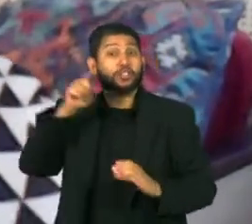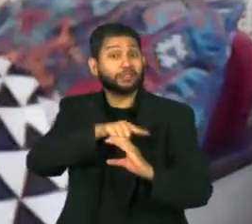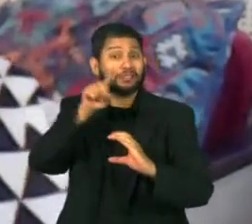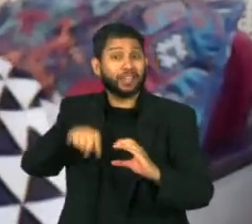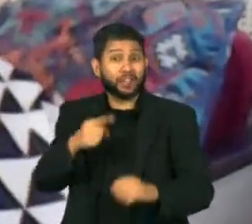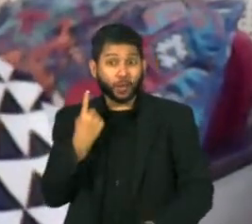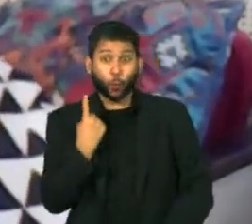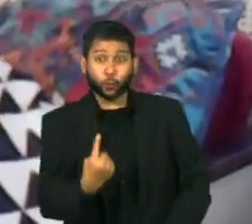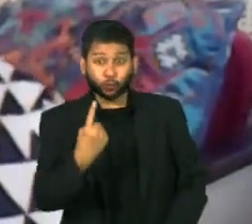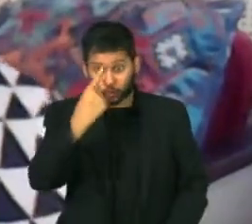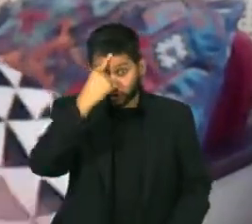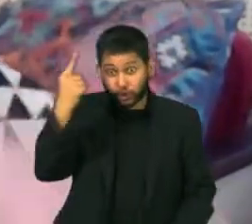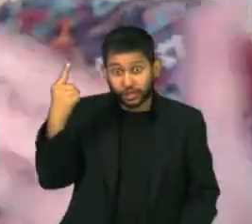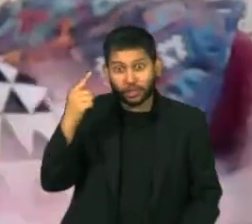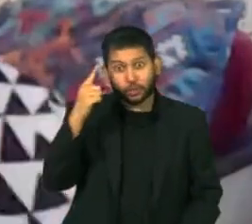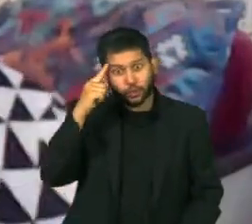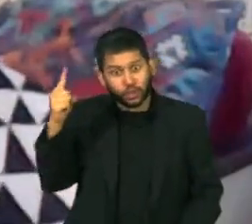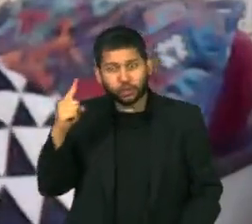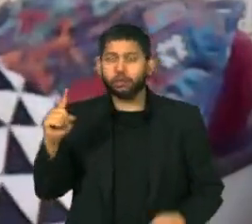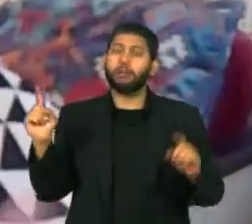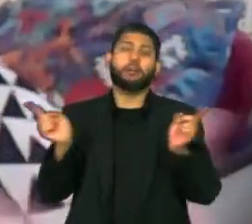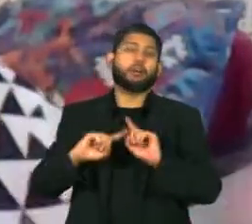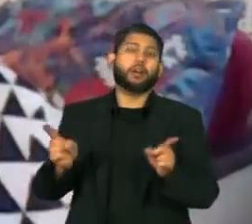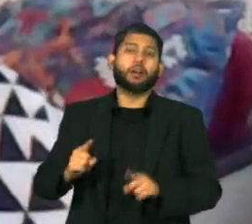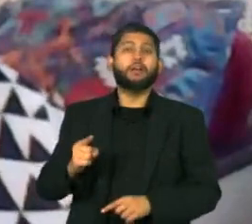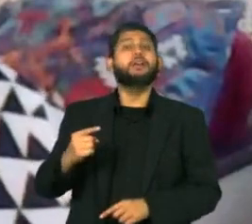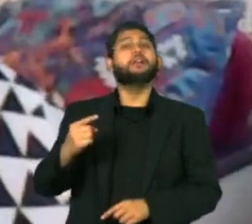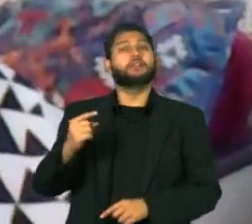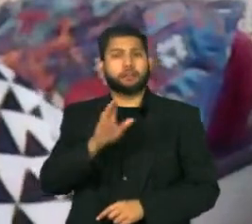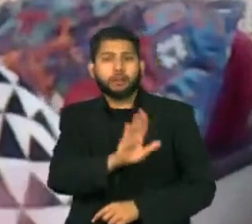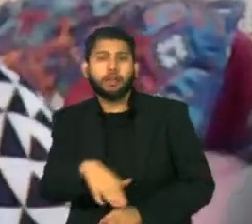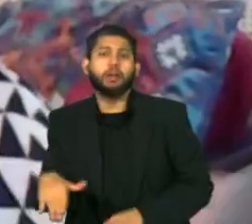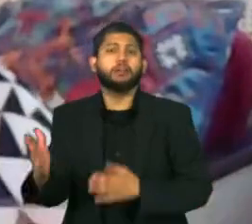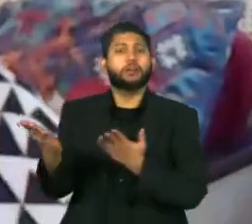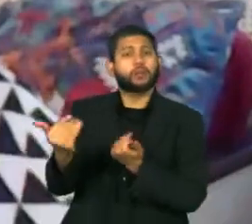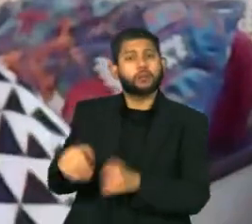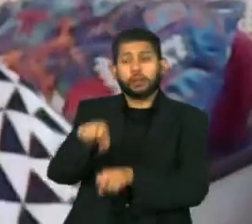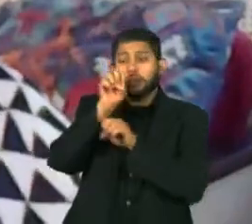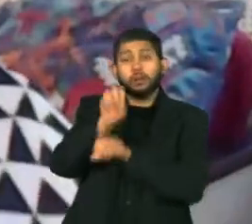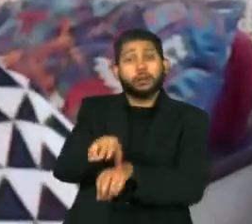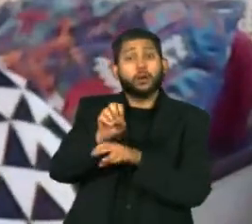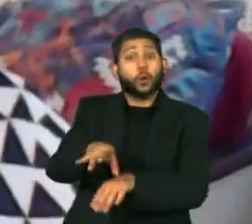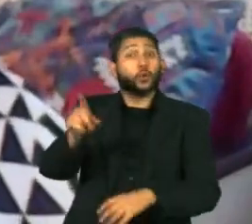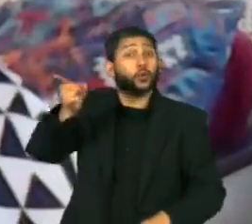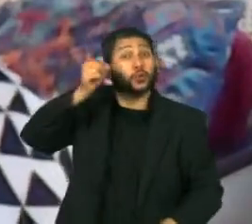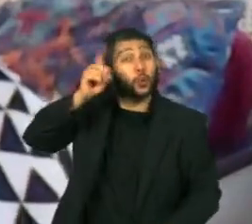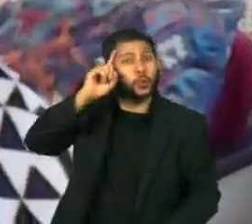hoje. Nós temos que passar para as nossas crianças e adolescentes, dia da ciência é todo dia.